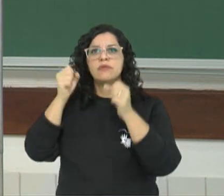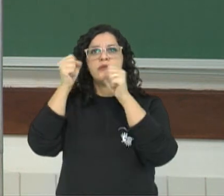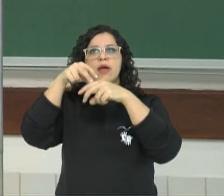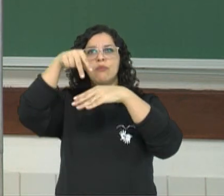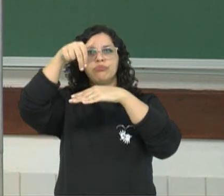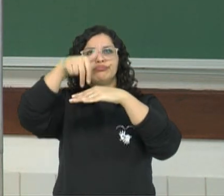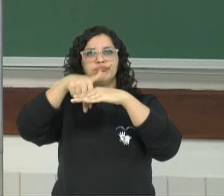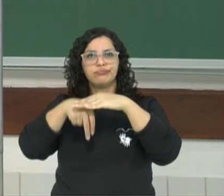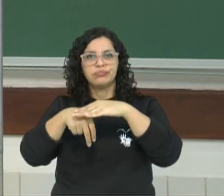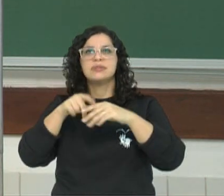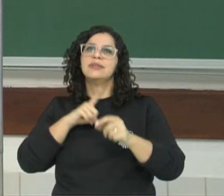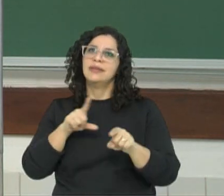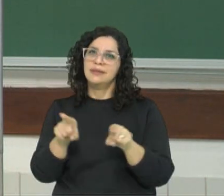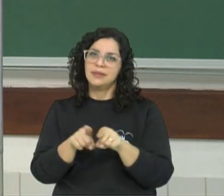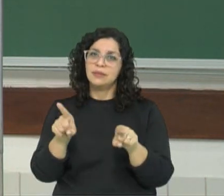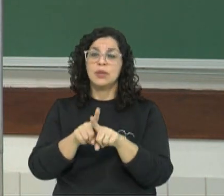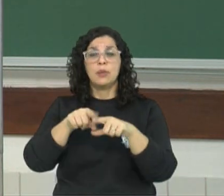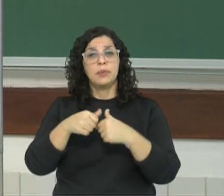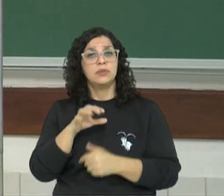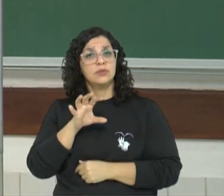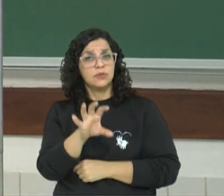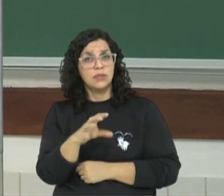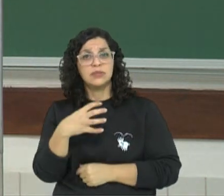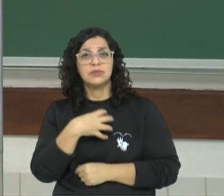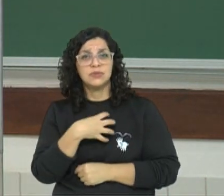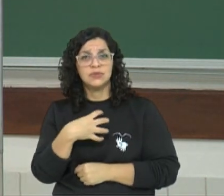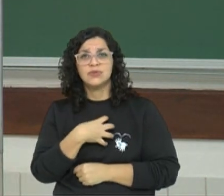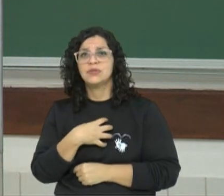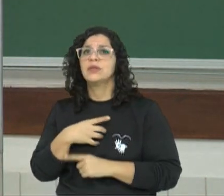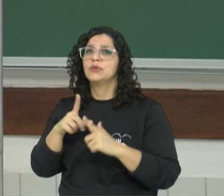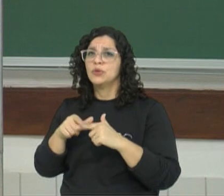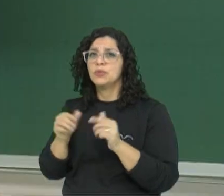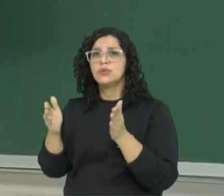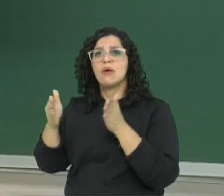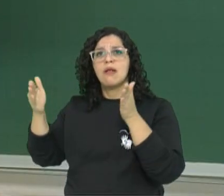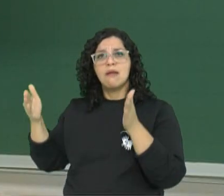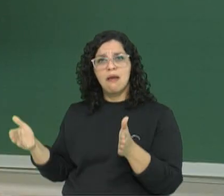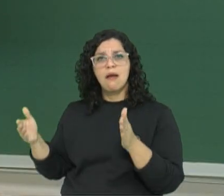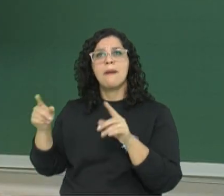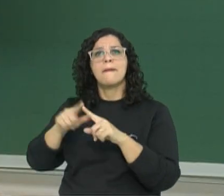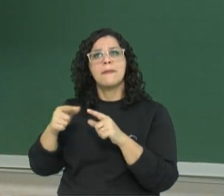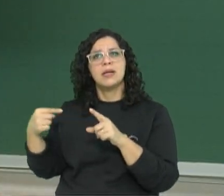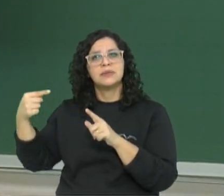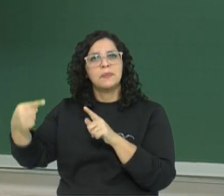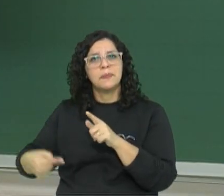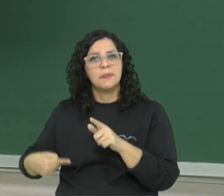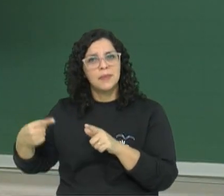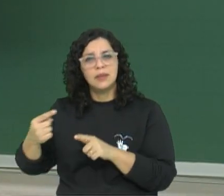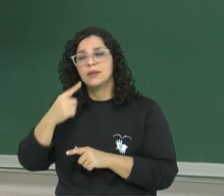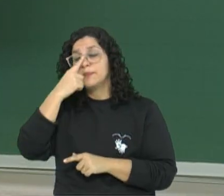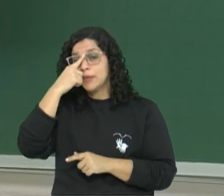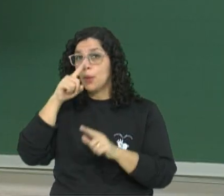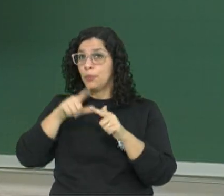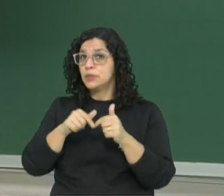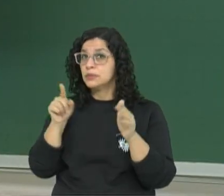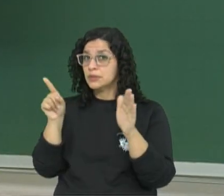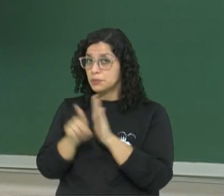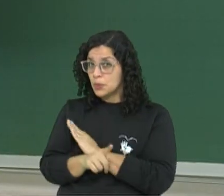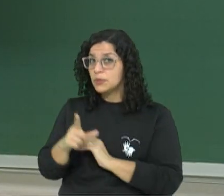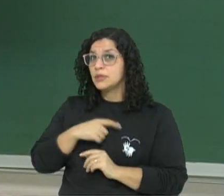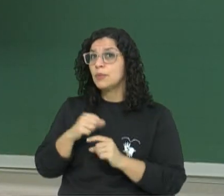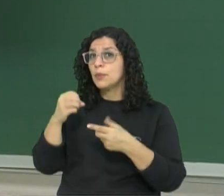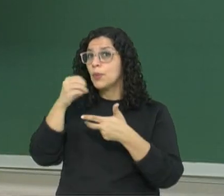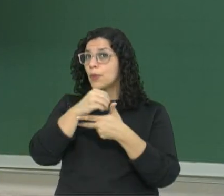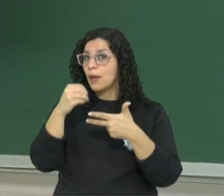afundar nessa neve, certo? E a ideia básica aqui é a mesma coisa da agricultura. Inclusive essa questão, meus queridos, foi tirada do